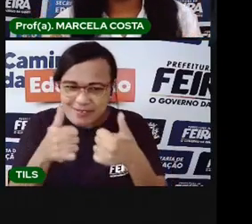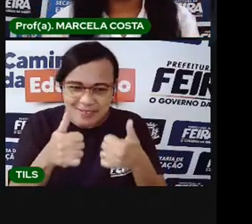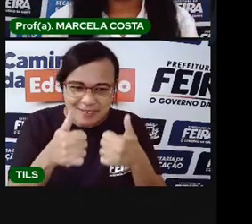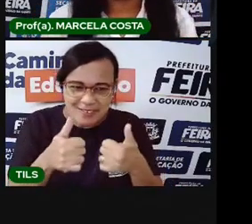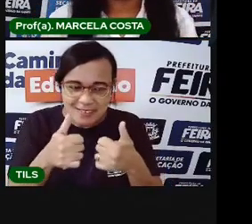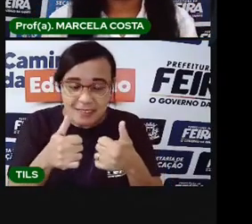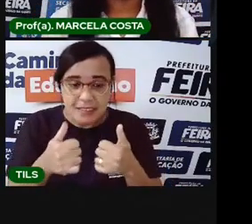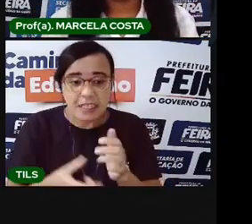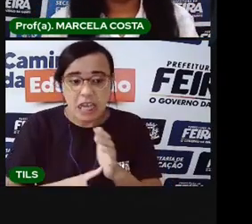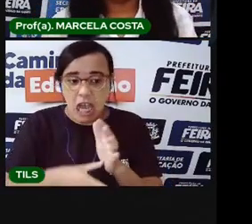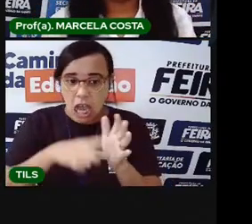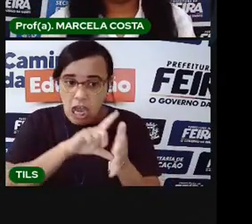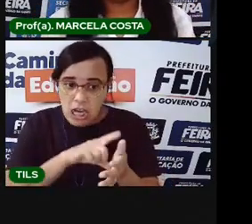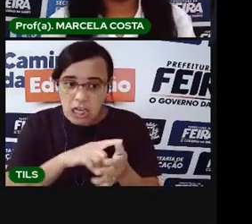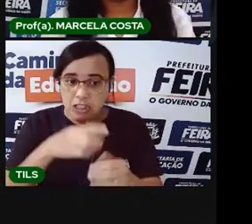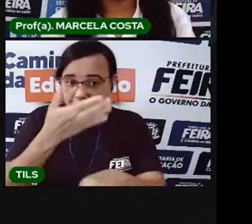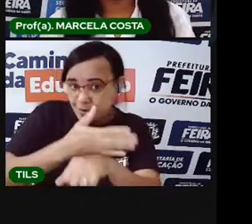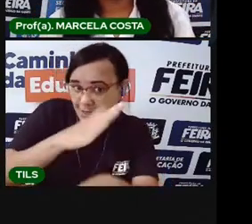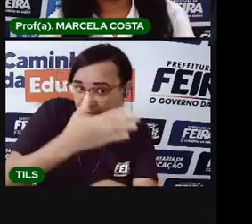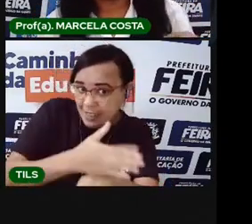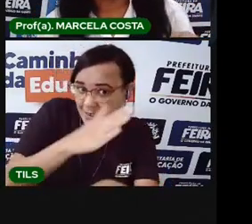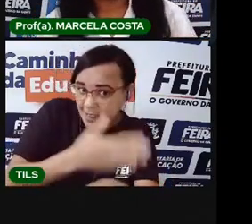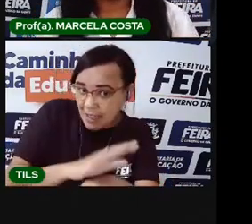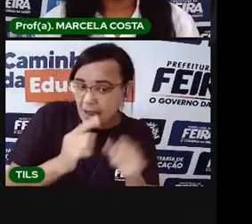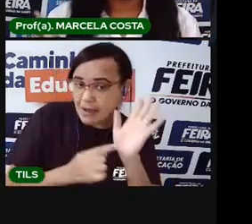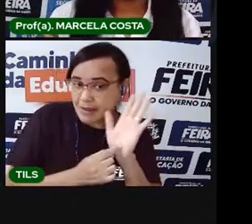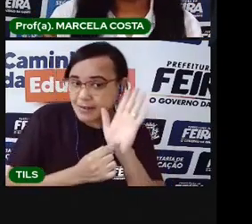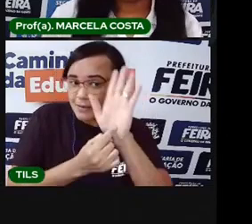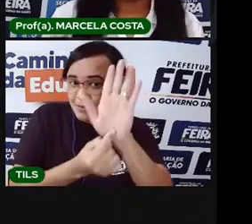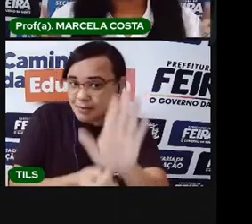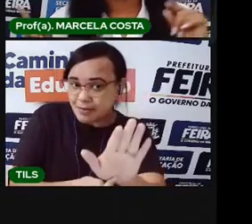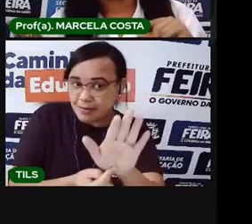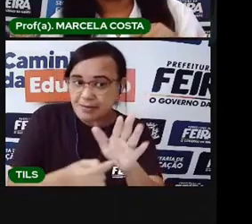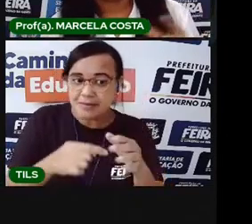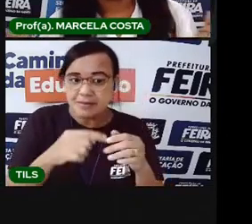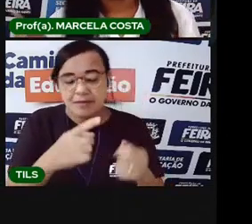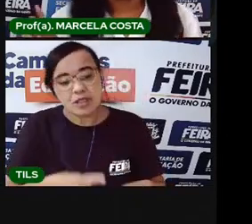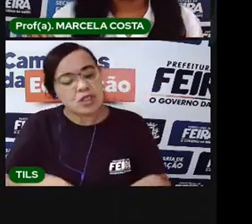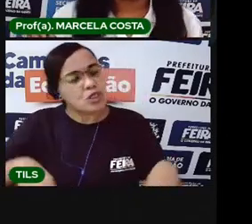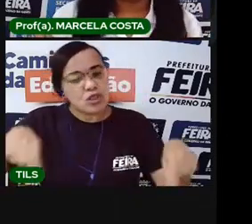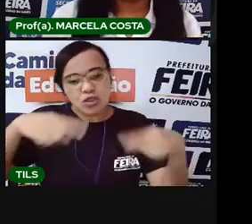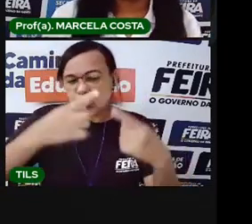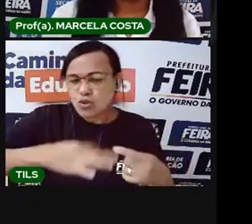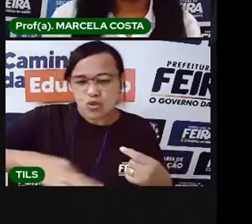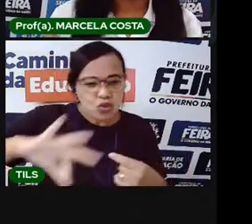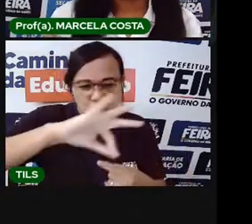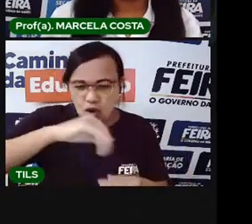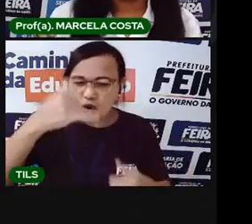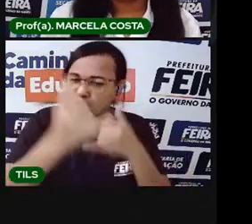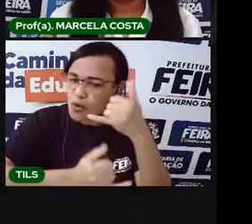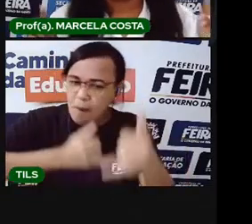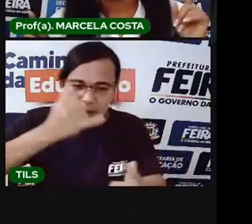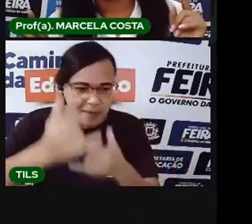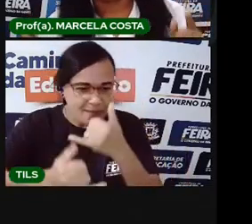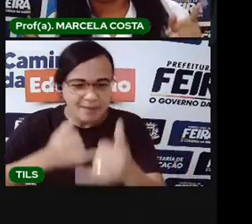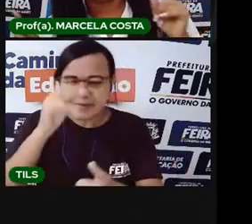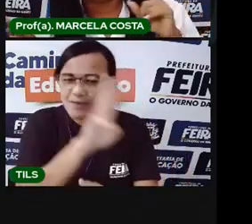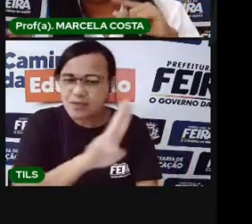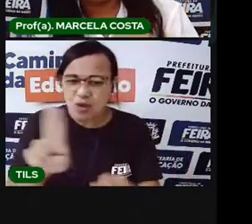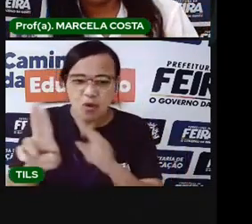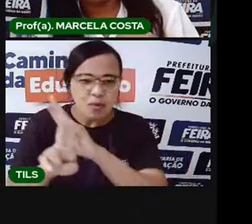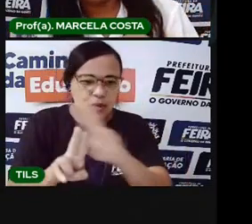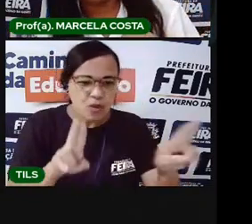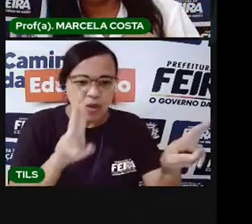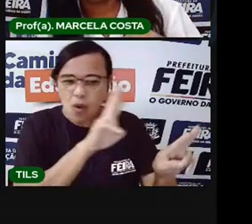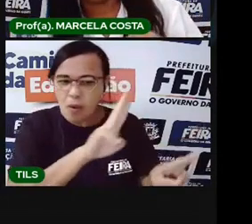ensaiar aqui com vocês, mas vou apresentar. Ó, todo brinquedo tem nome. Boneca, bola